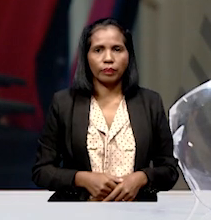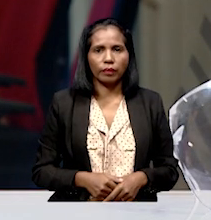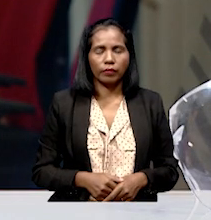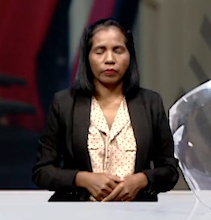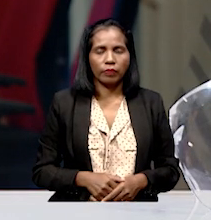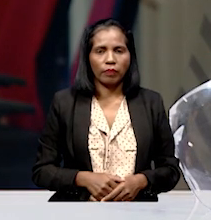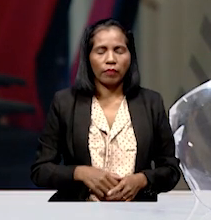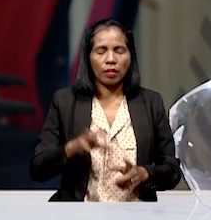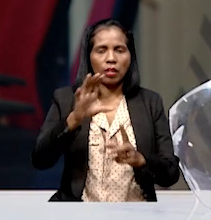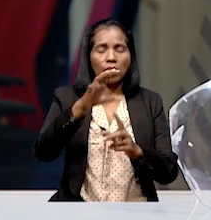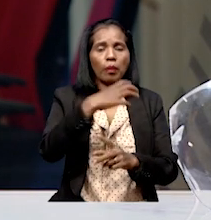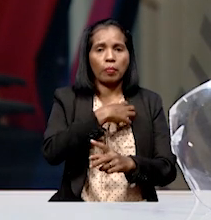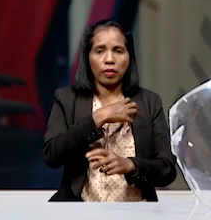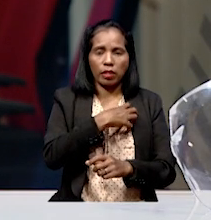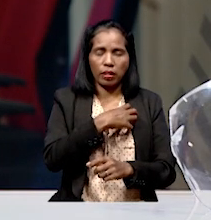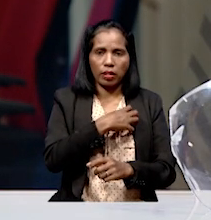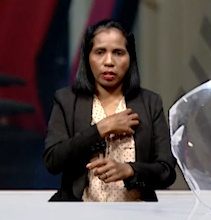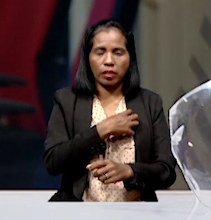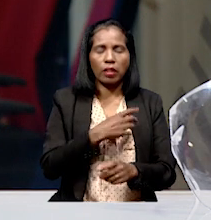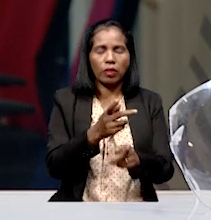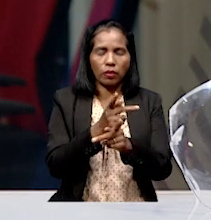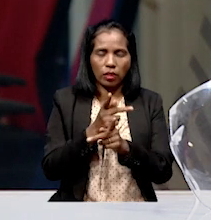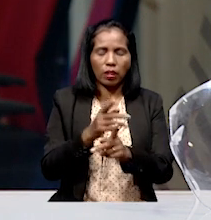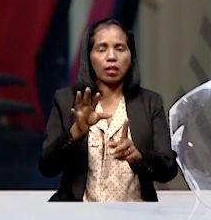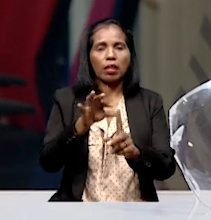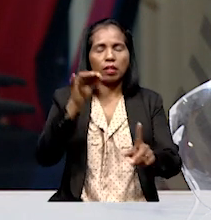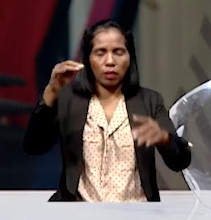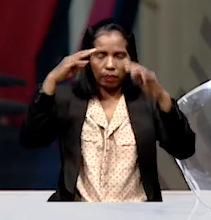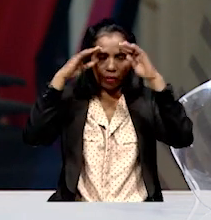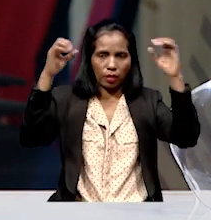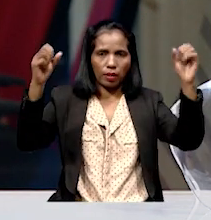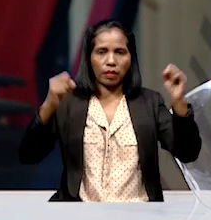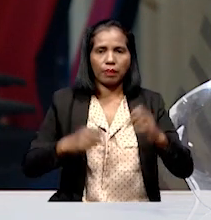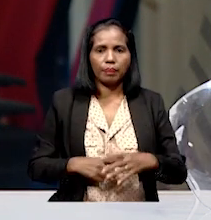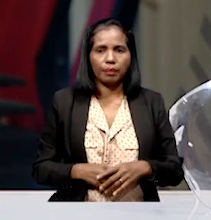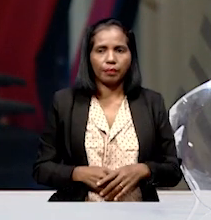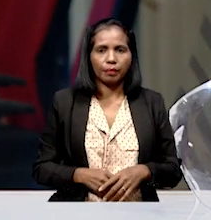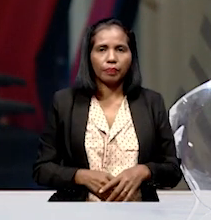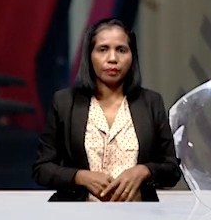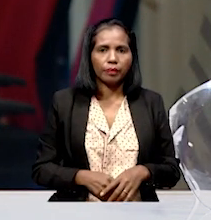Comando Unidade Especial Polícia se assegura eleição presidencial.